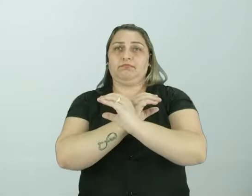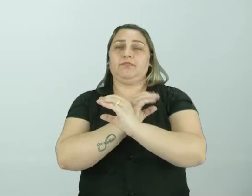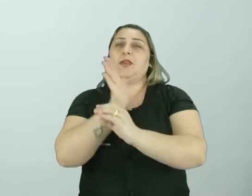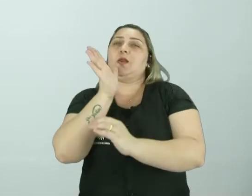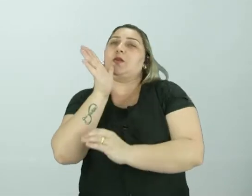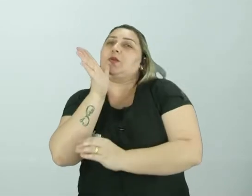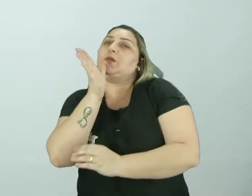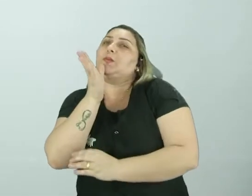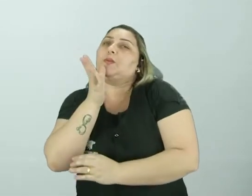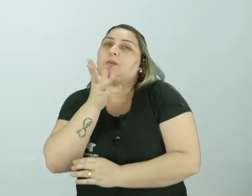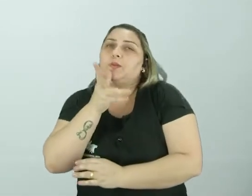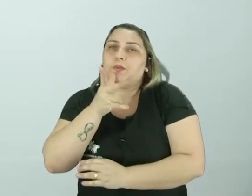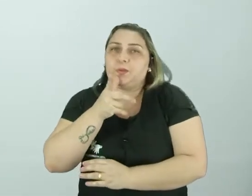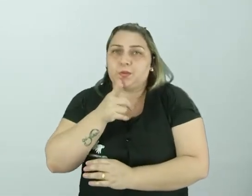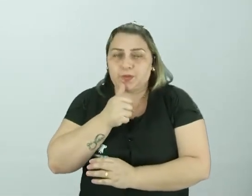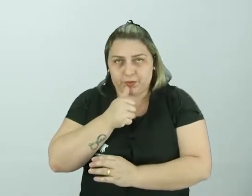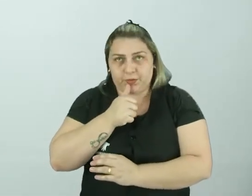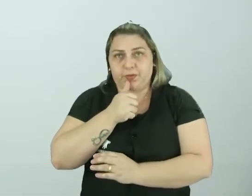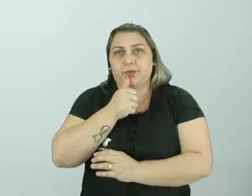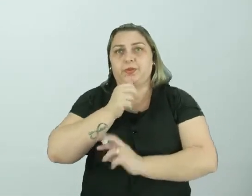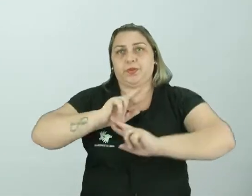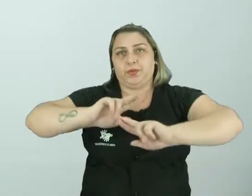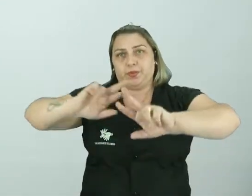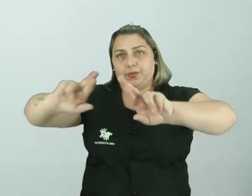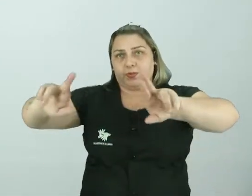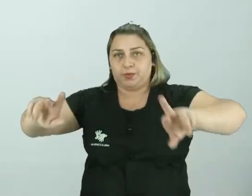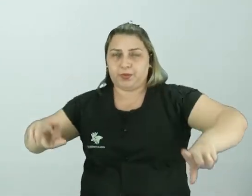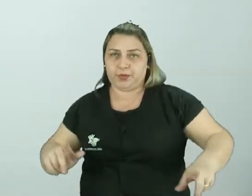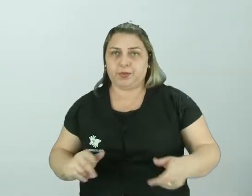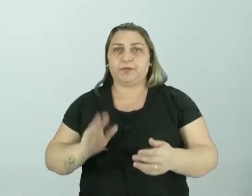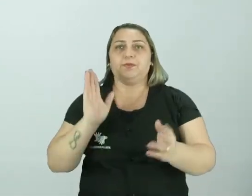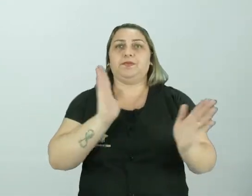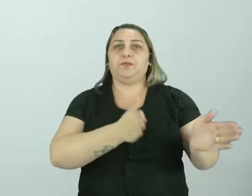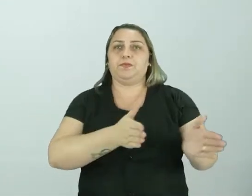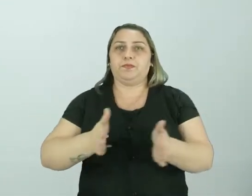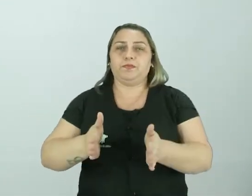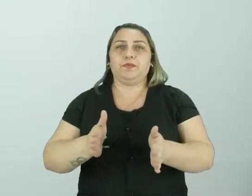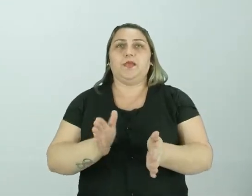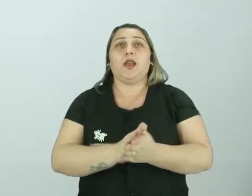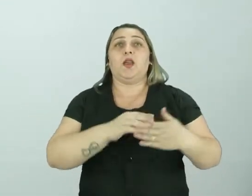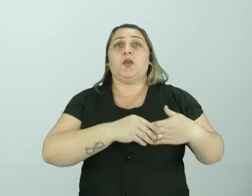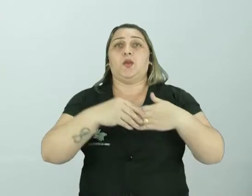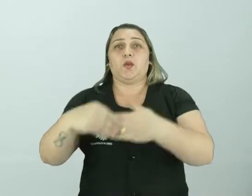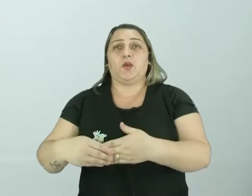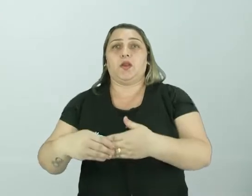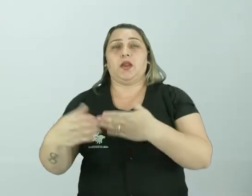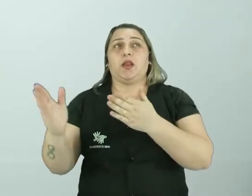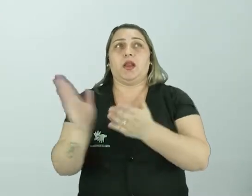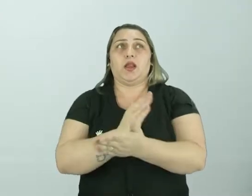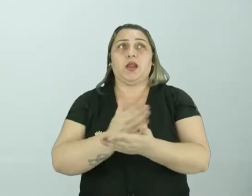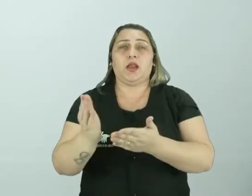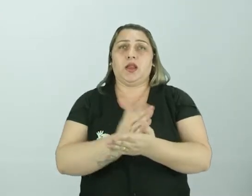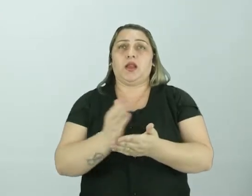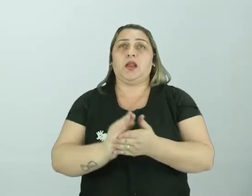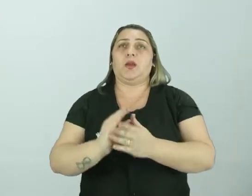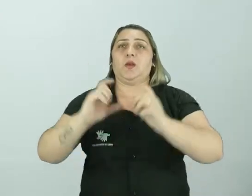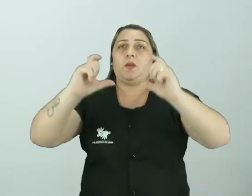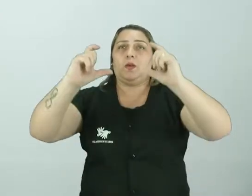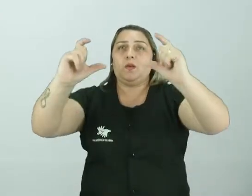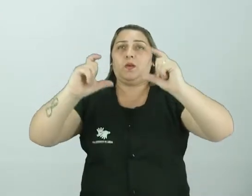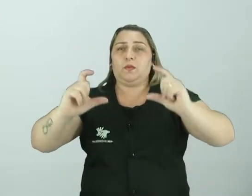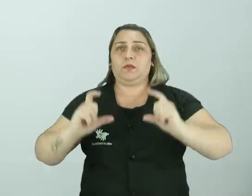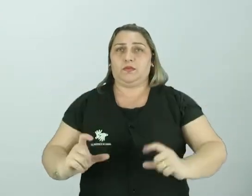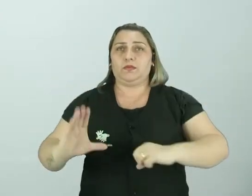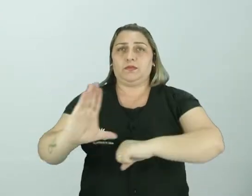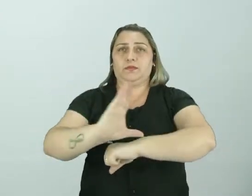processo que ainda demanda diversas coisas, mesmo pós esse período. E aí eu trouxe alguns estabelecimentos dessa Constituição de